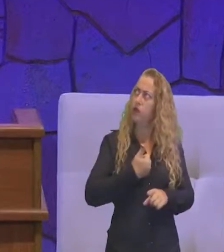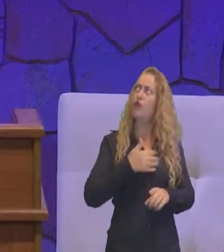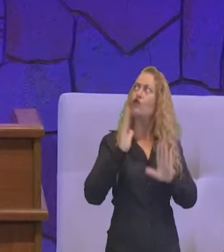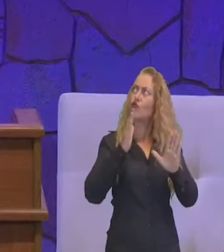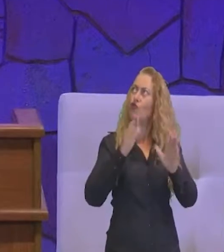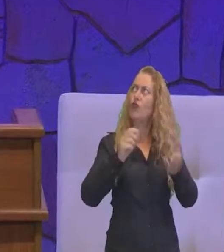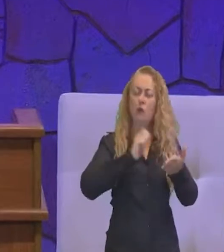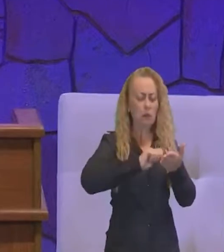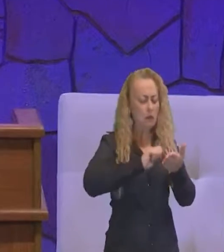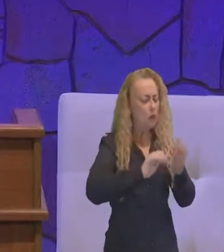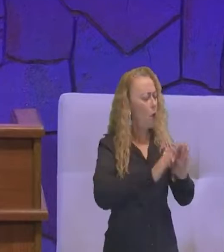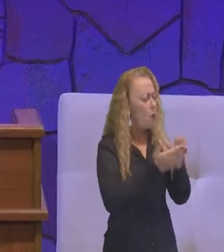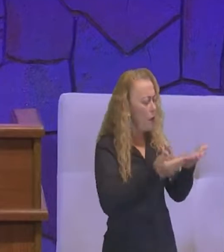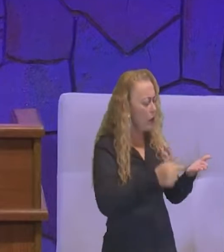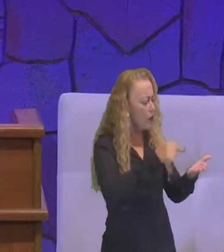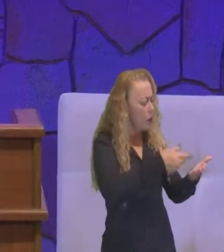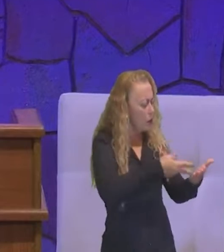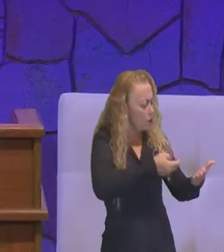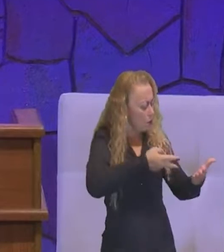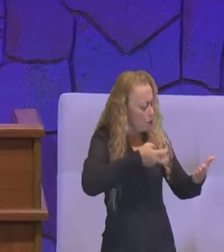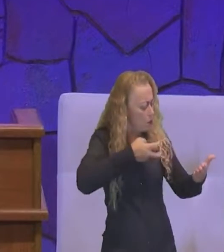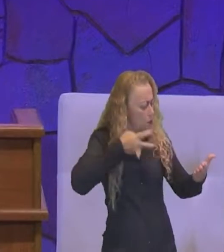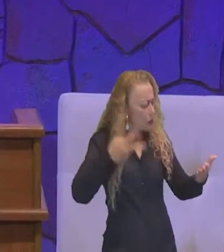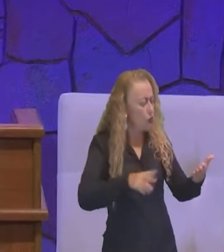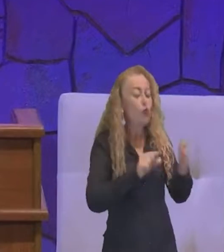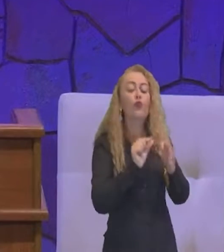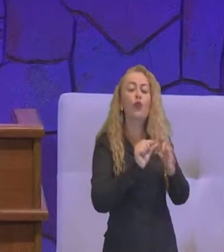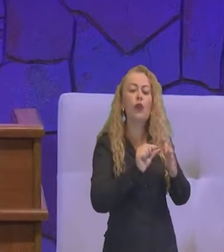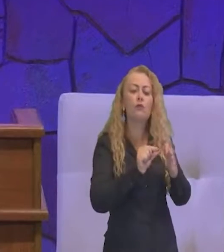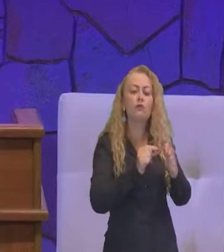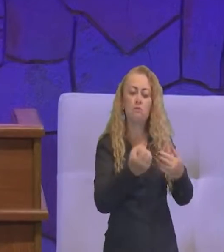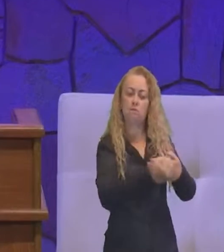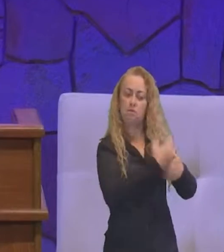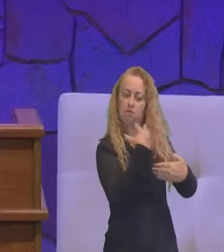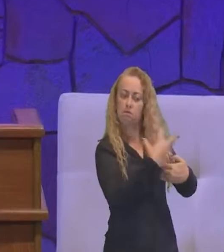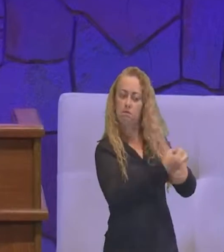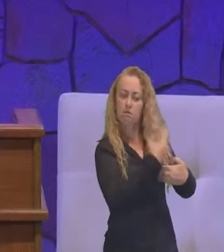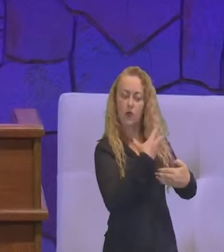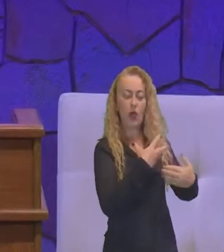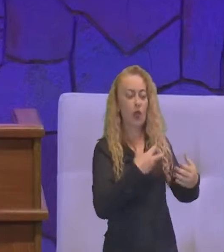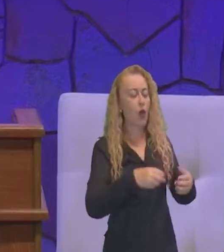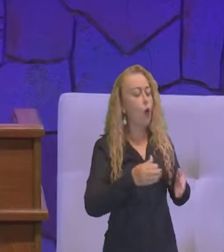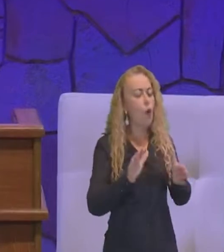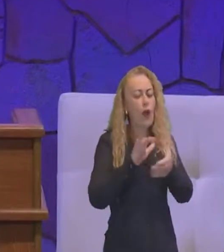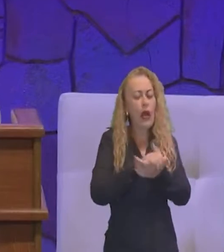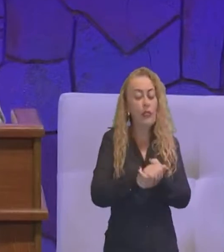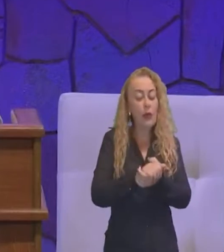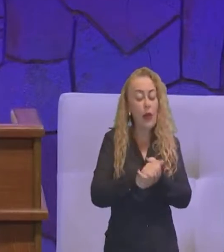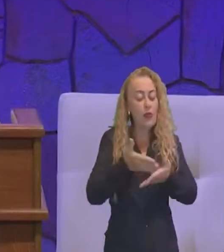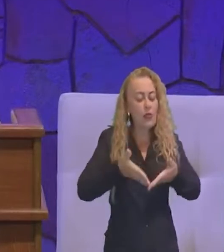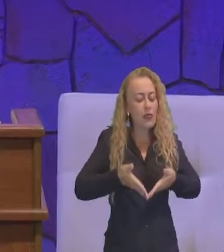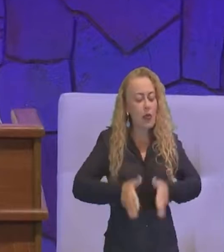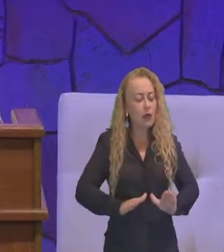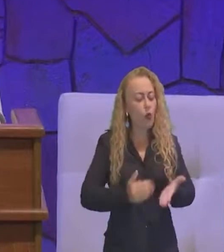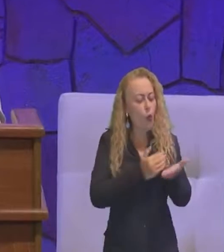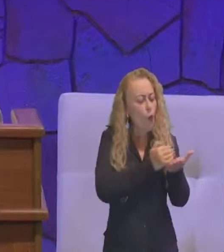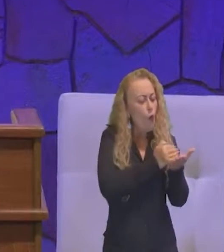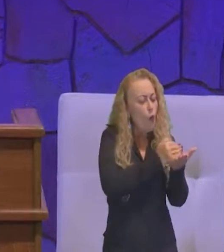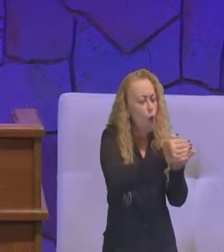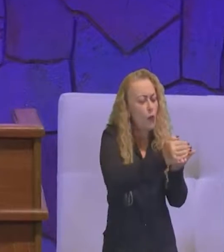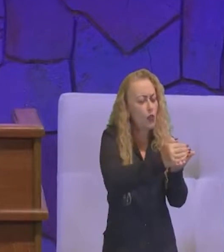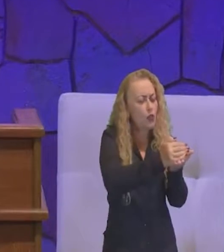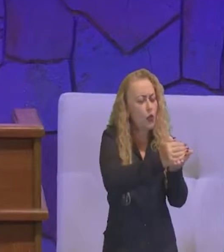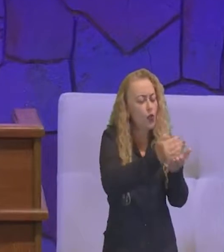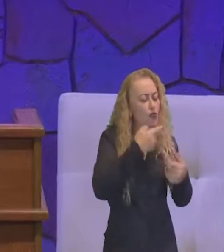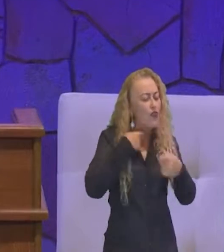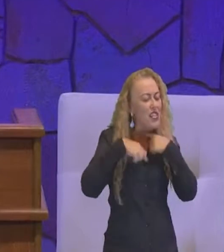nos ensina em relação ao casamento que nasceu no coração de Deus. A questão não é o